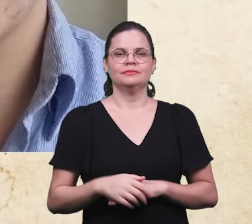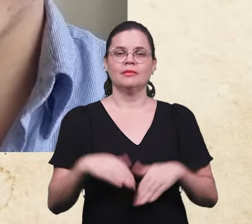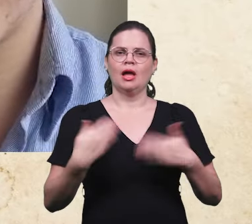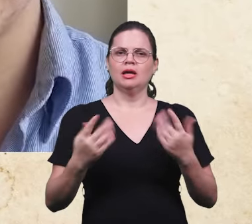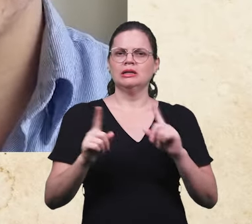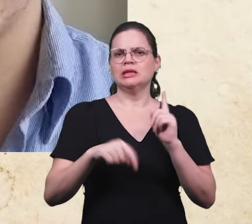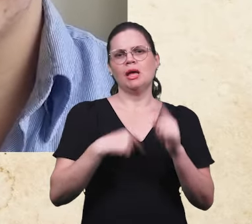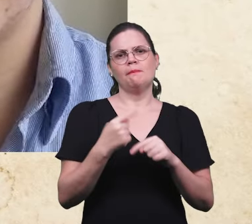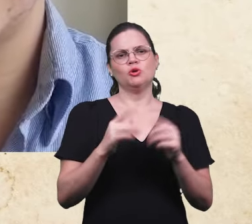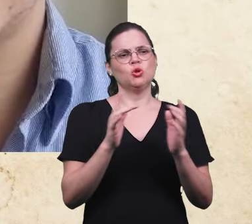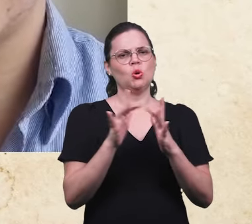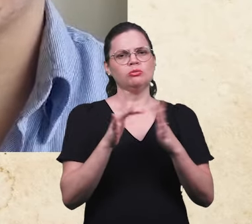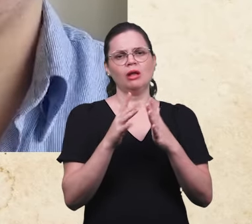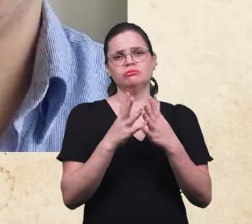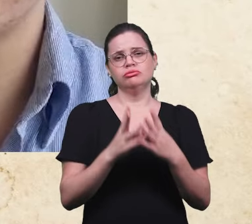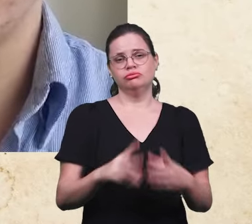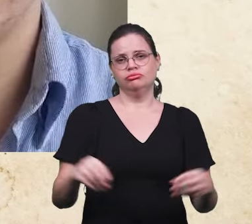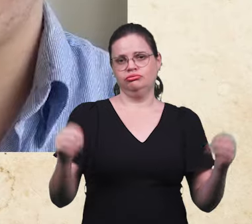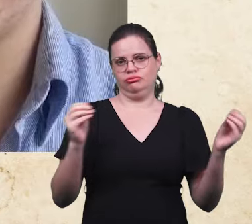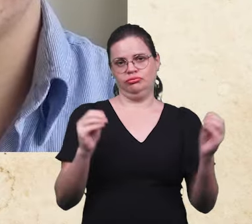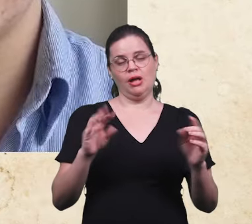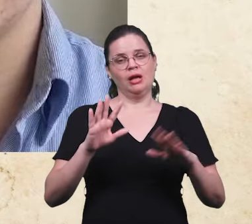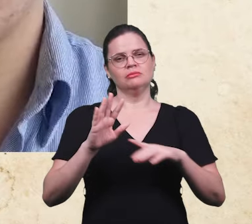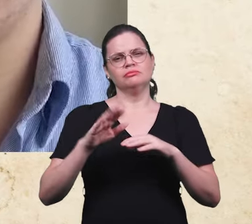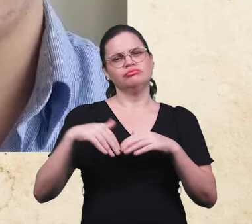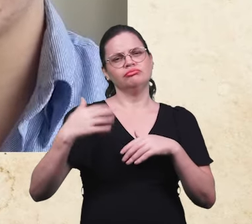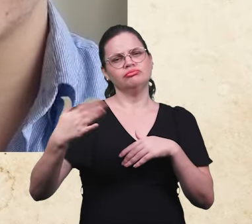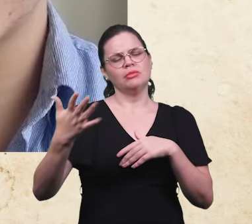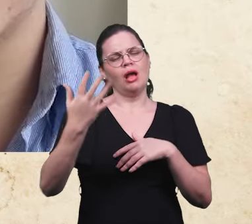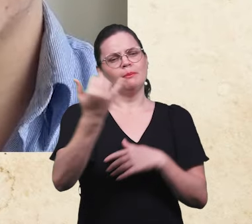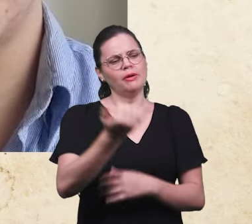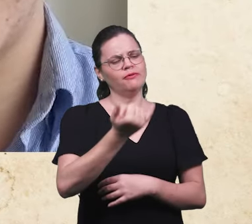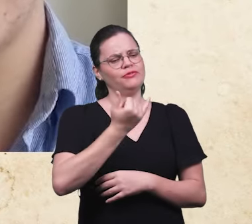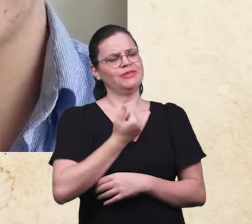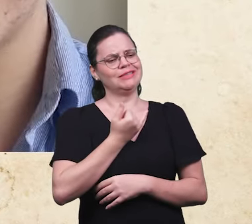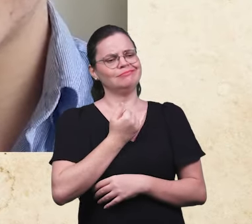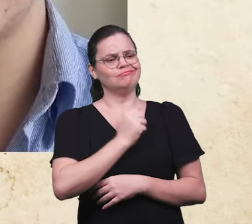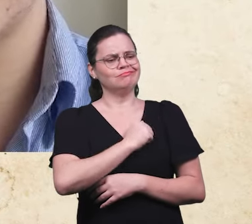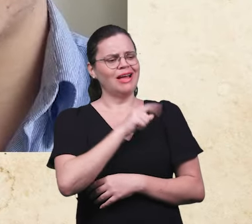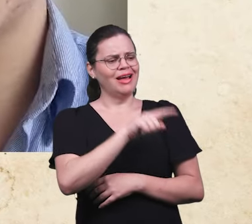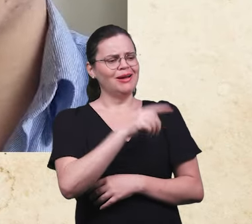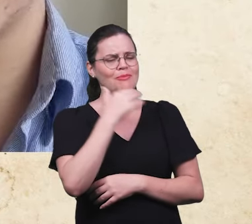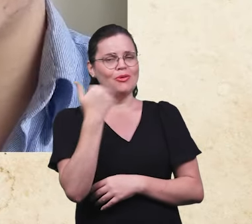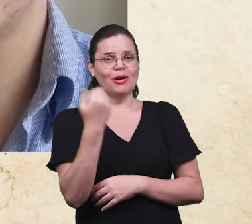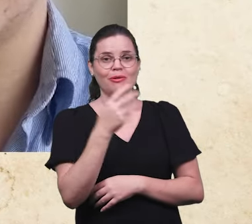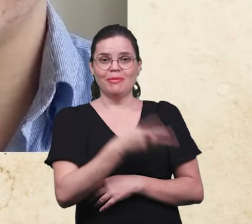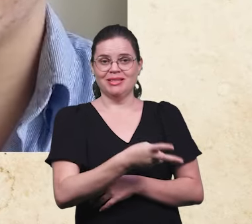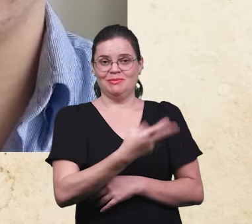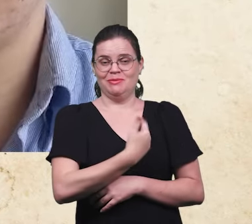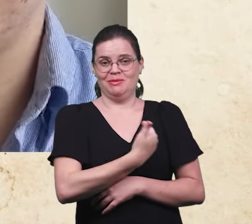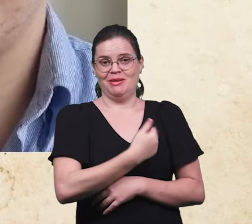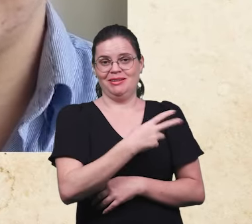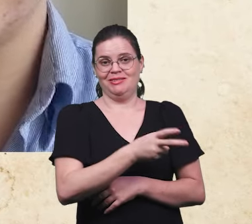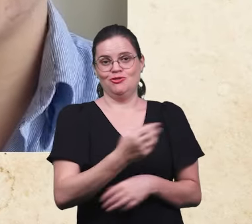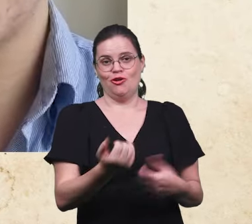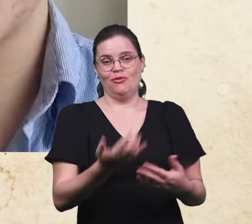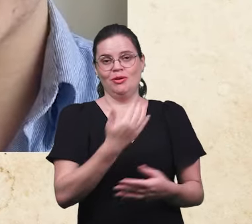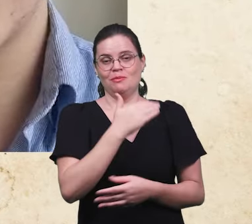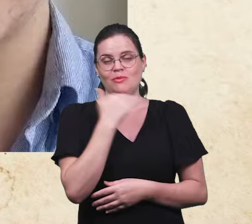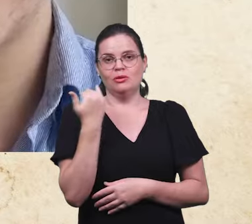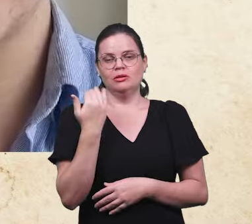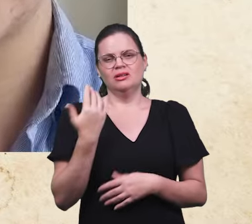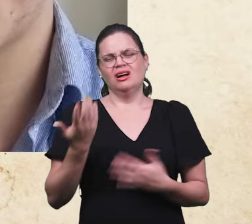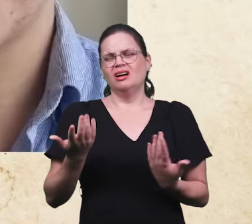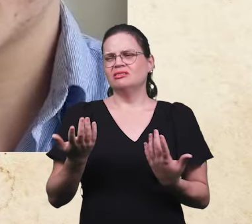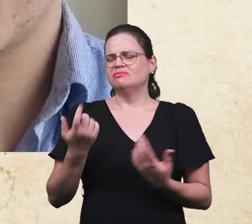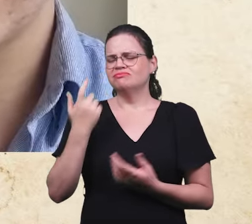perdendo o contato e acabei recebendo uma notícia com muito pesar de que ela havia falecido. Fiquei muito aflito e fui buscar